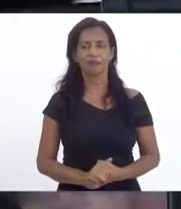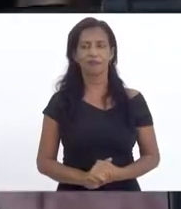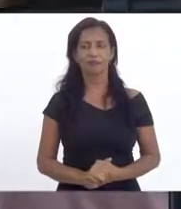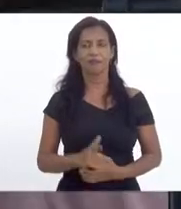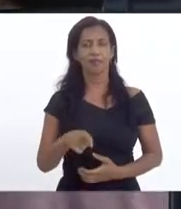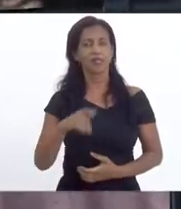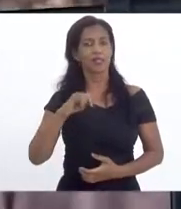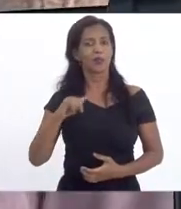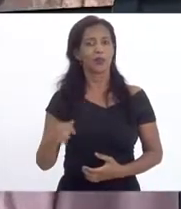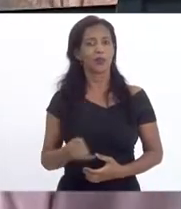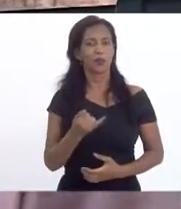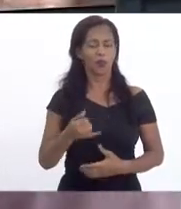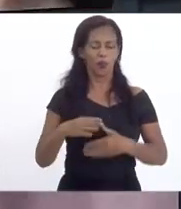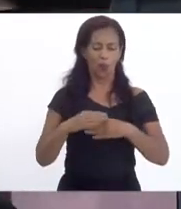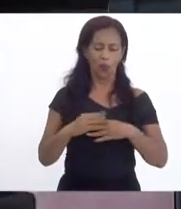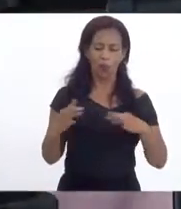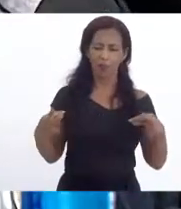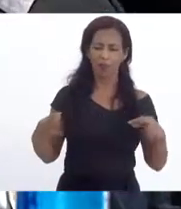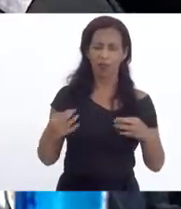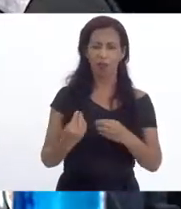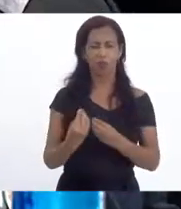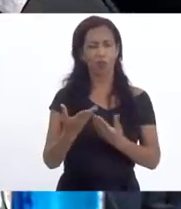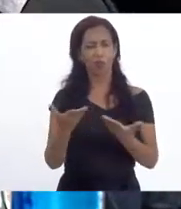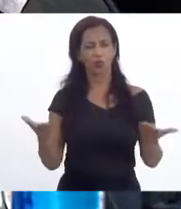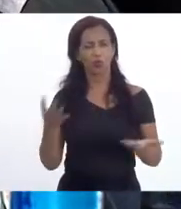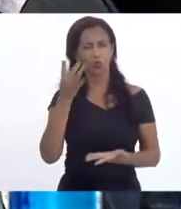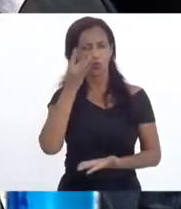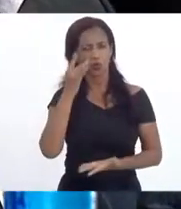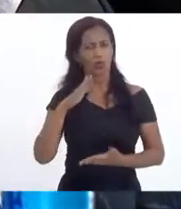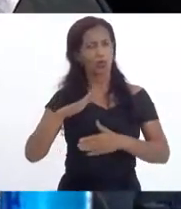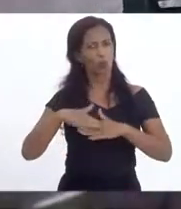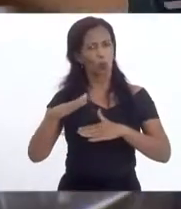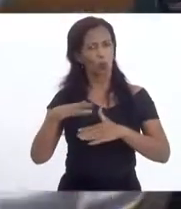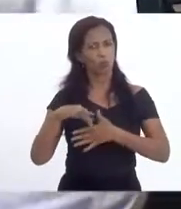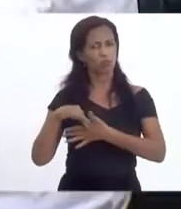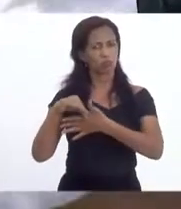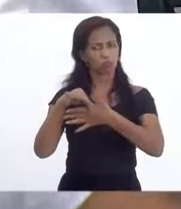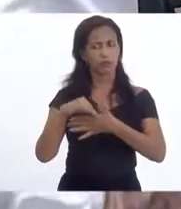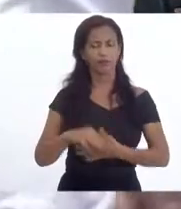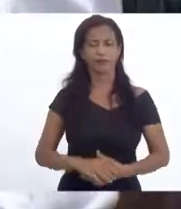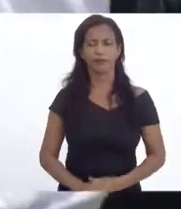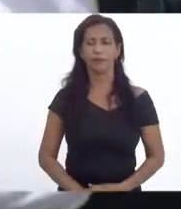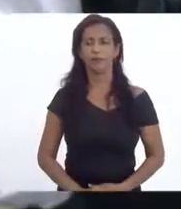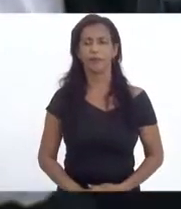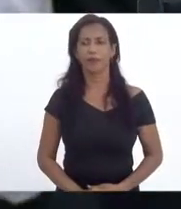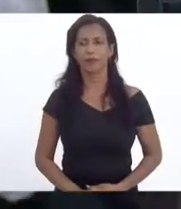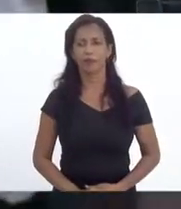Nesta oportunidade, cumprimento a todos os outros presentes e demais autoridades.